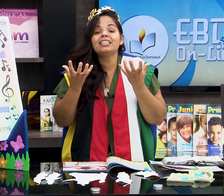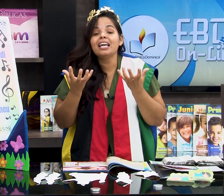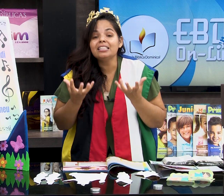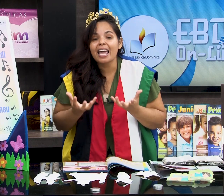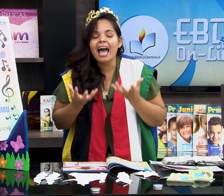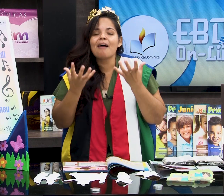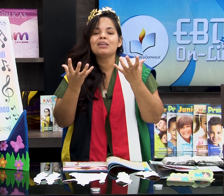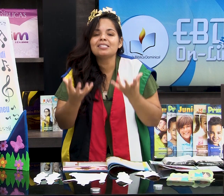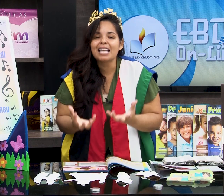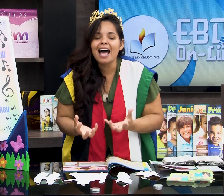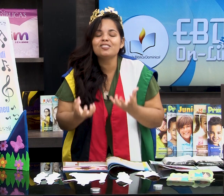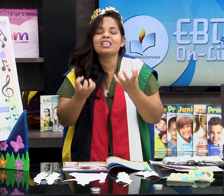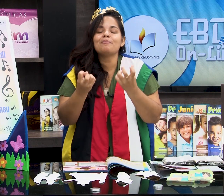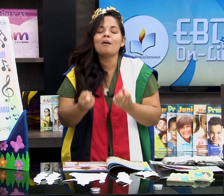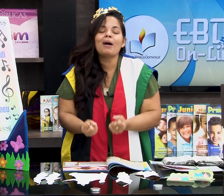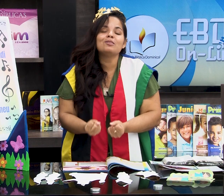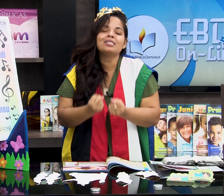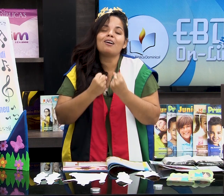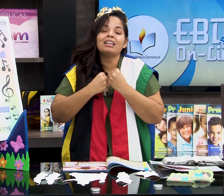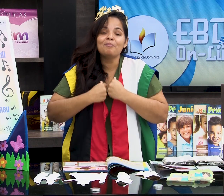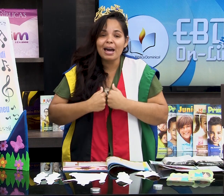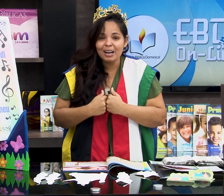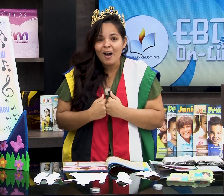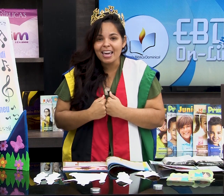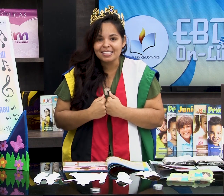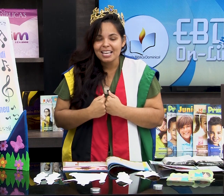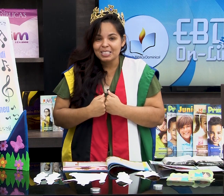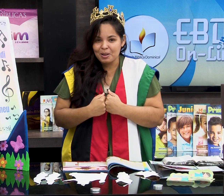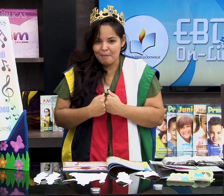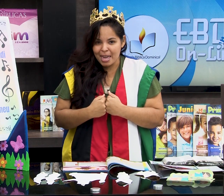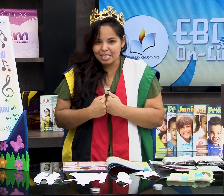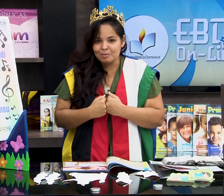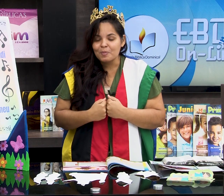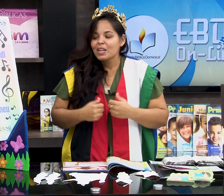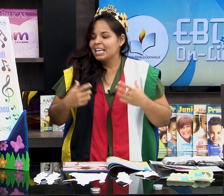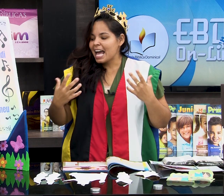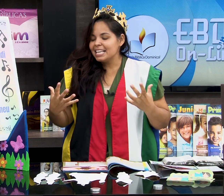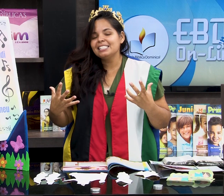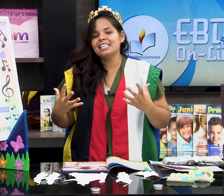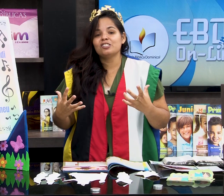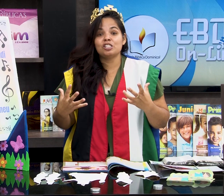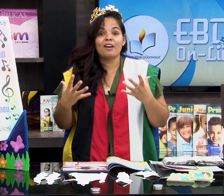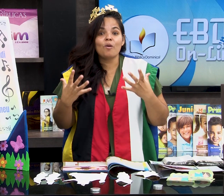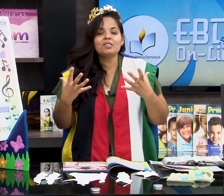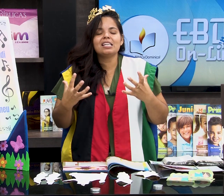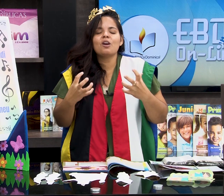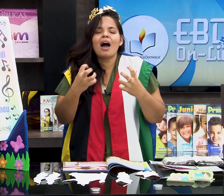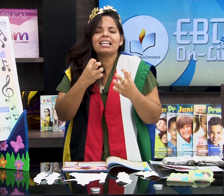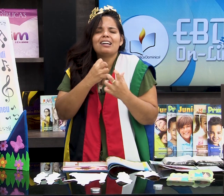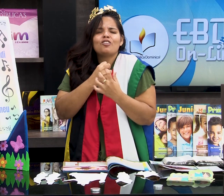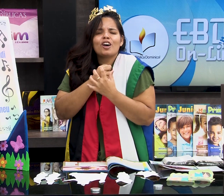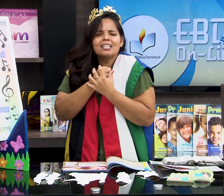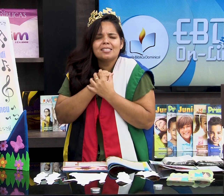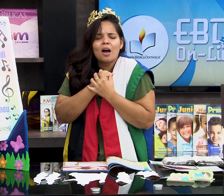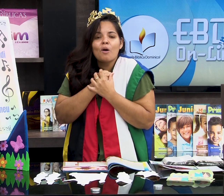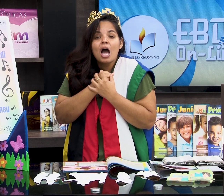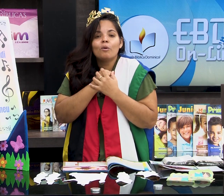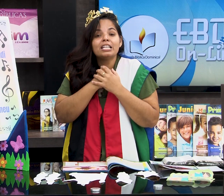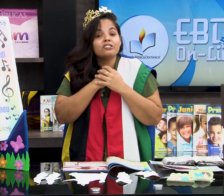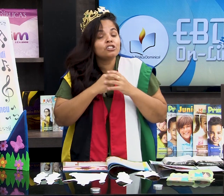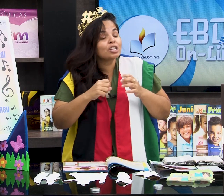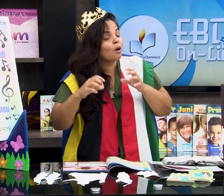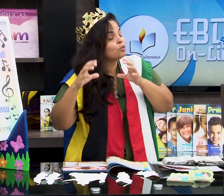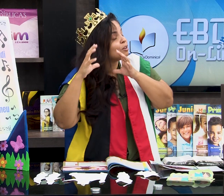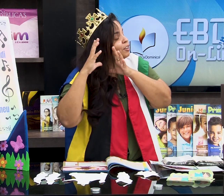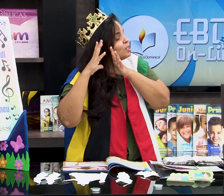gente vai entender a mensagem que Papai do Céu tem para nós, não é mesmo? E aí sim a gente vai conseguir guardar no coração,